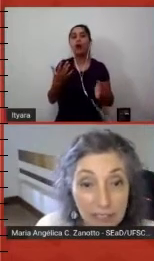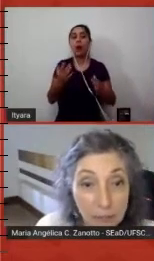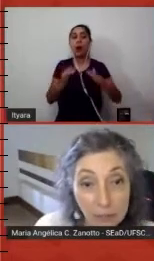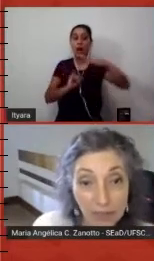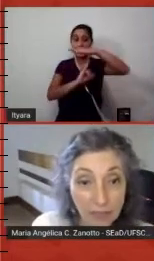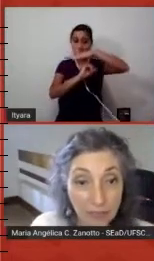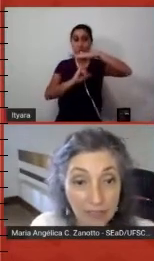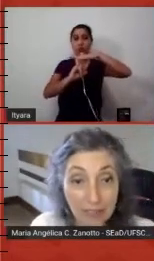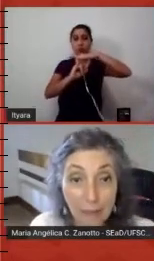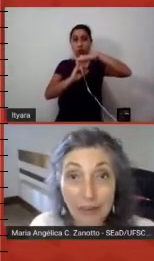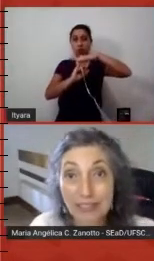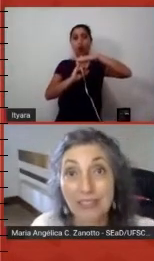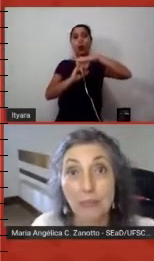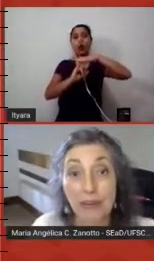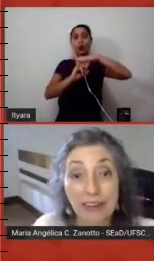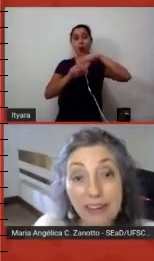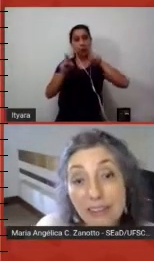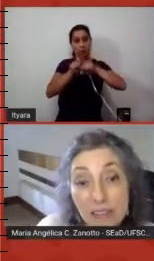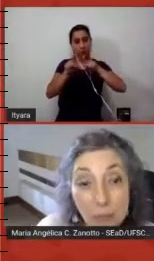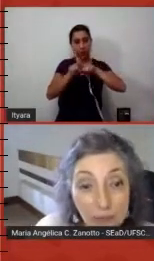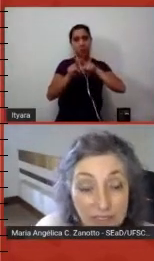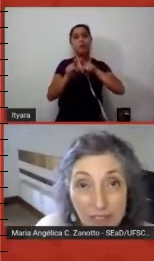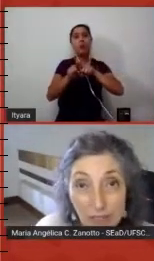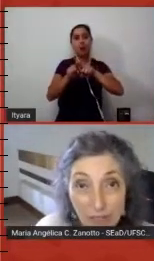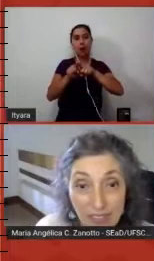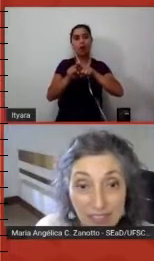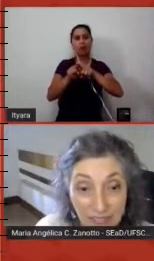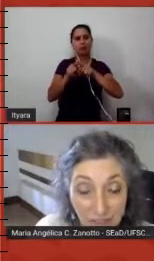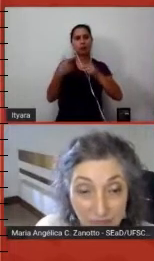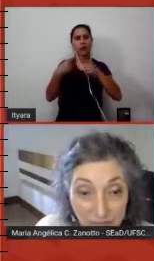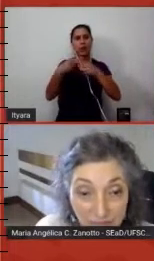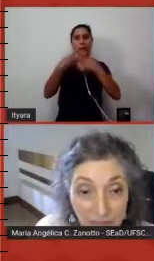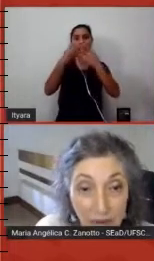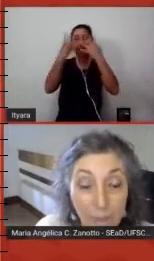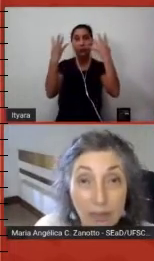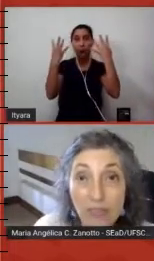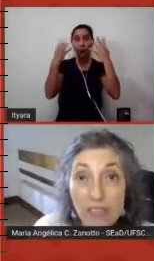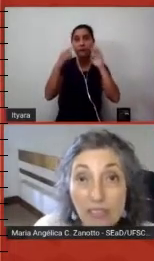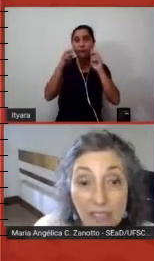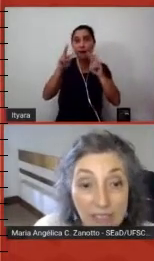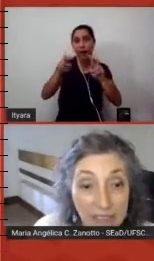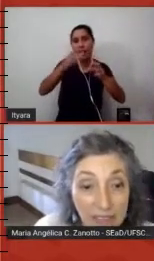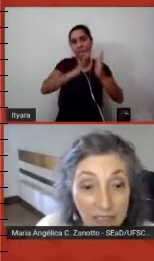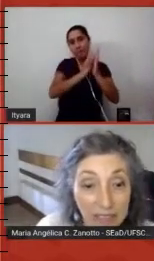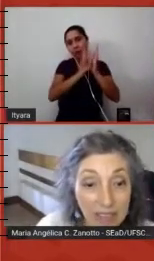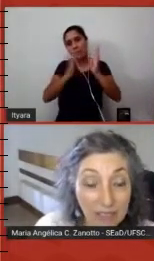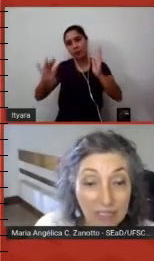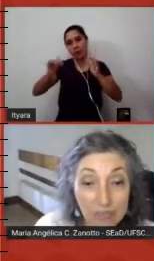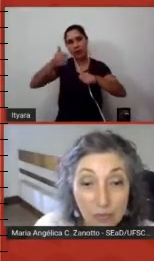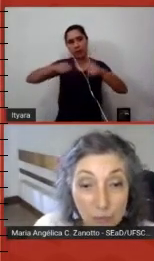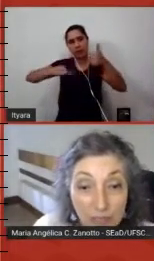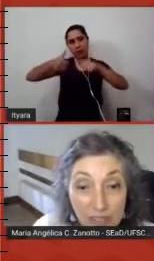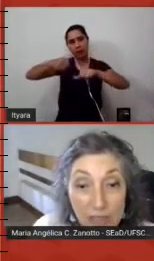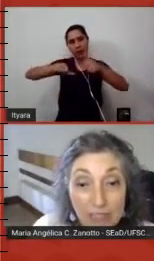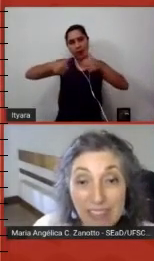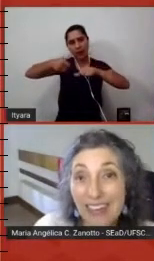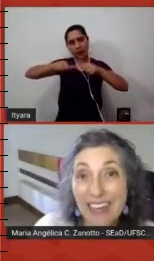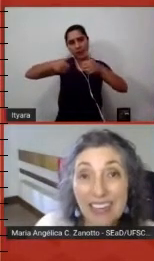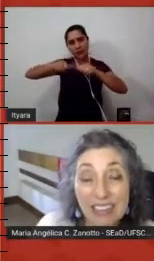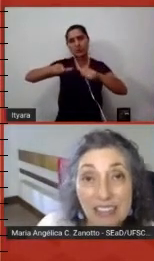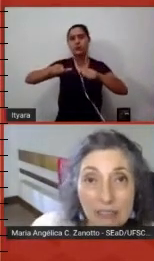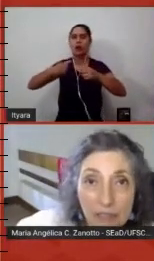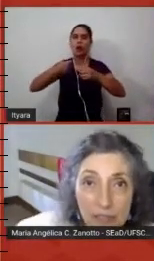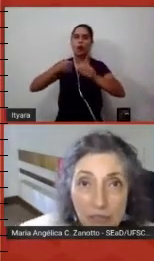se beneficia, porque você tem mais transparência no processo de avaliação, né? Melhoria na avaliação dos